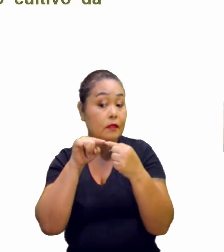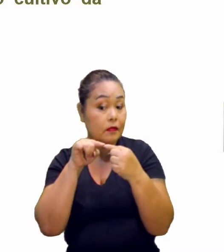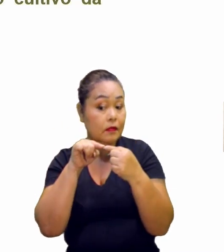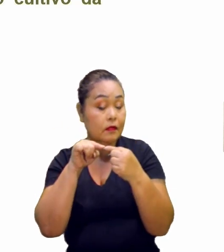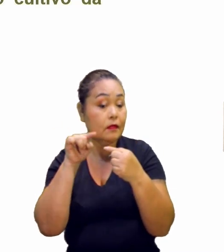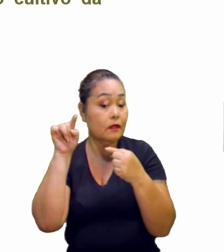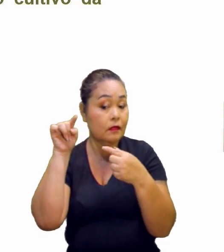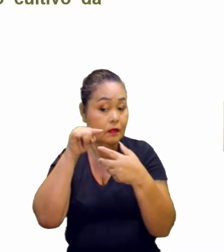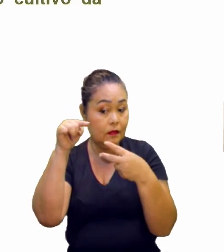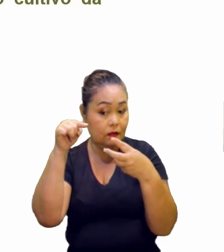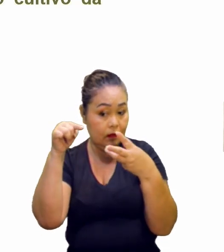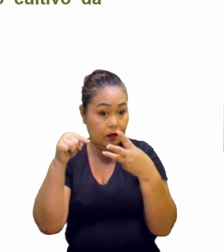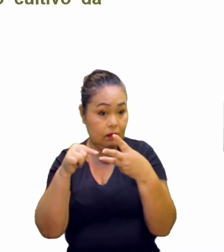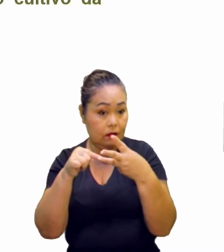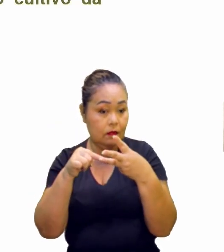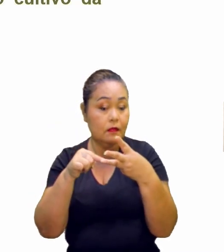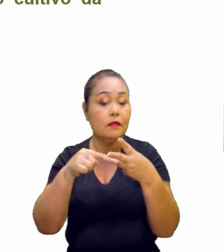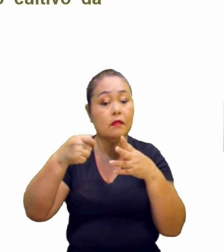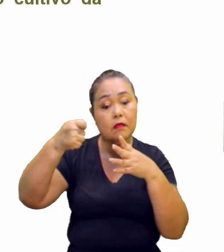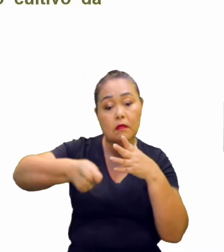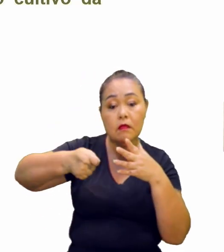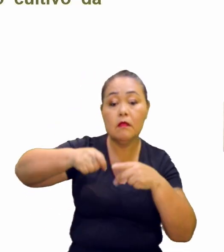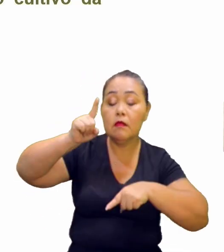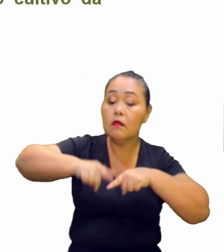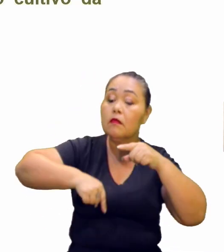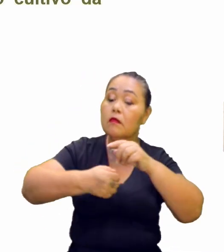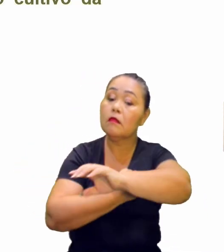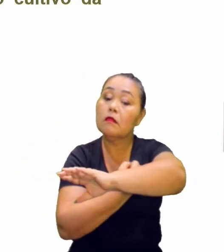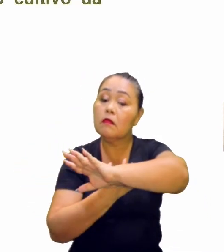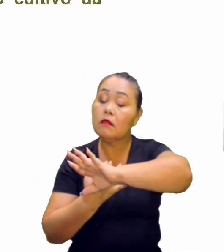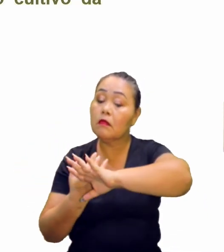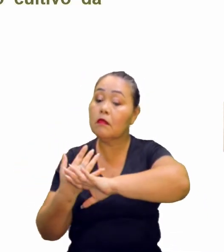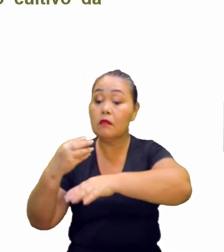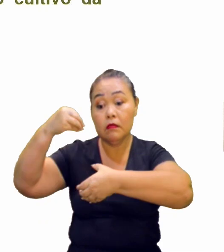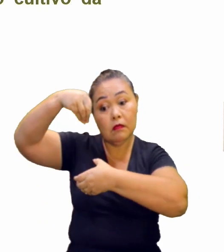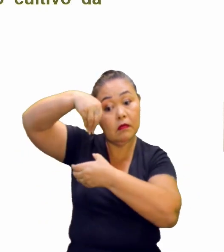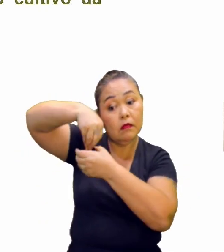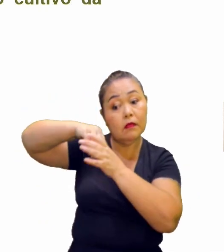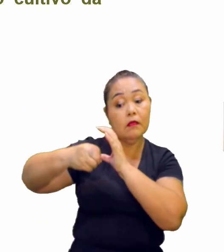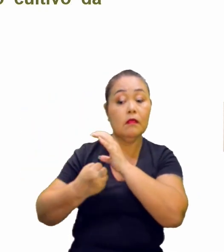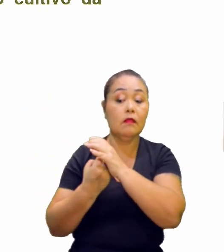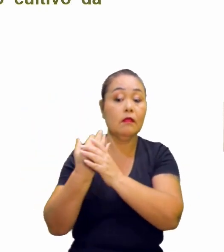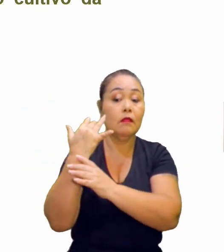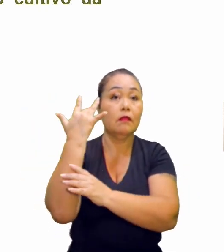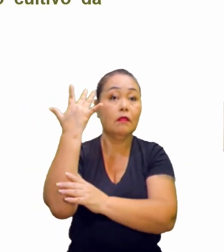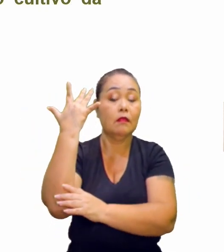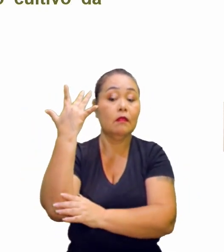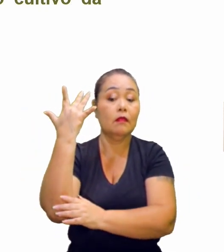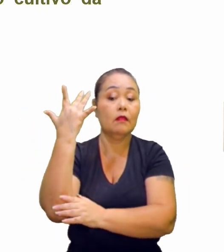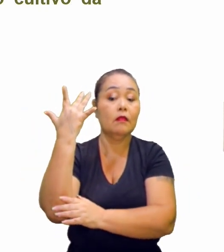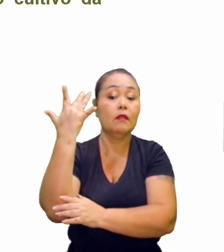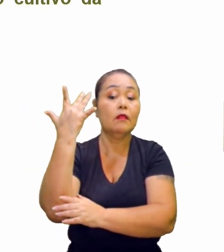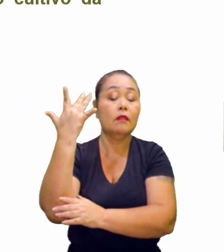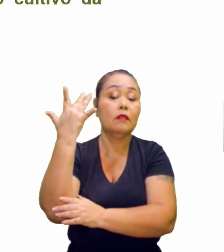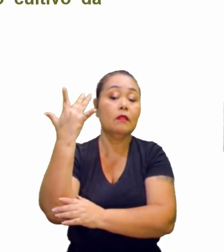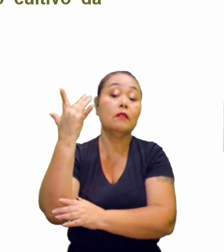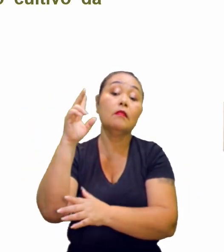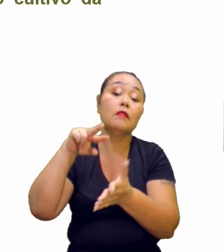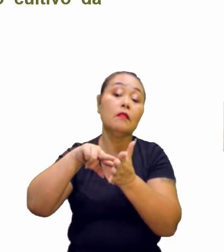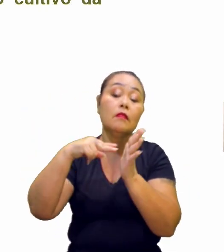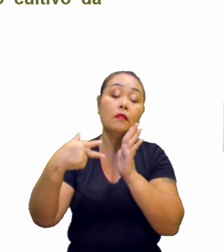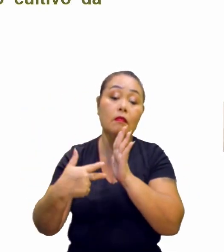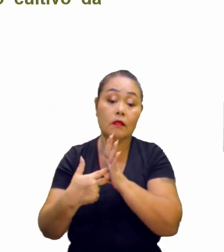objetivos aí, ó? Intensificação dos mecanismos ecológicos das florestas, ou seja,